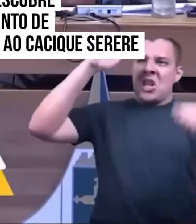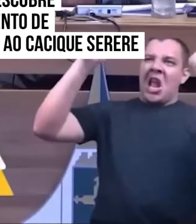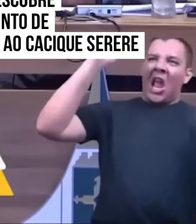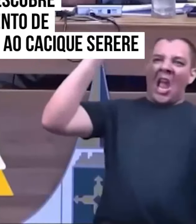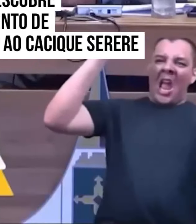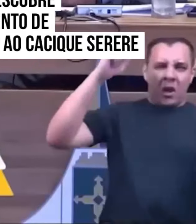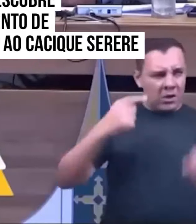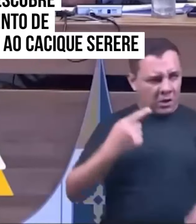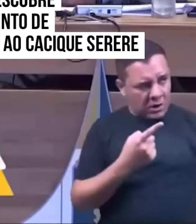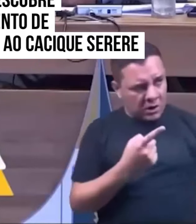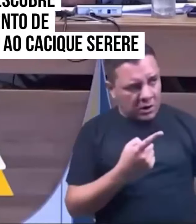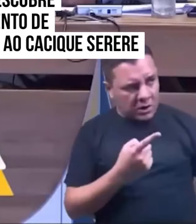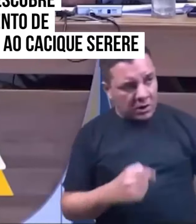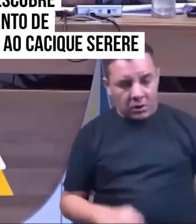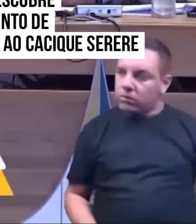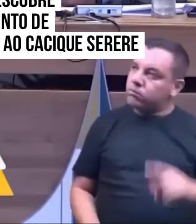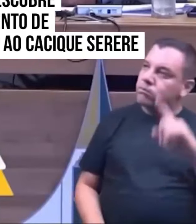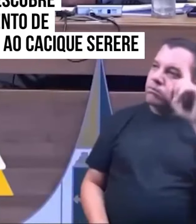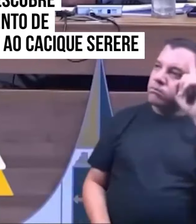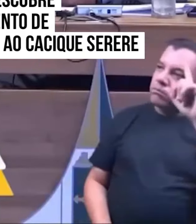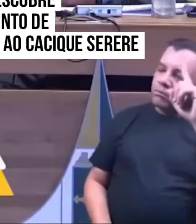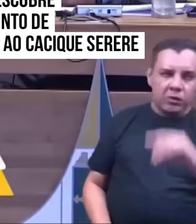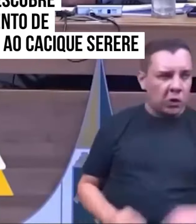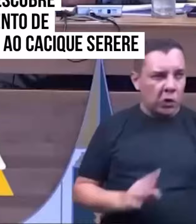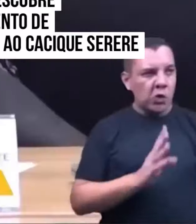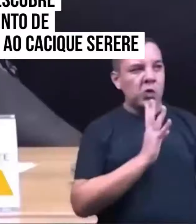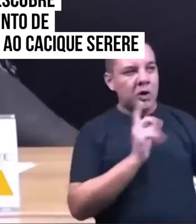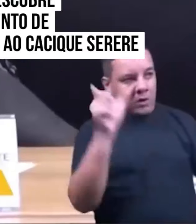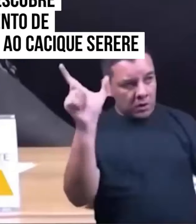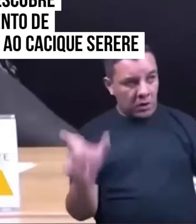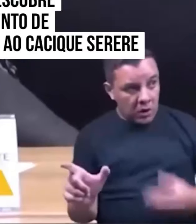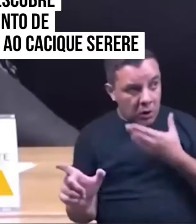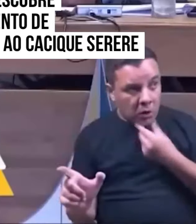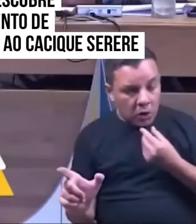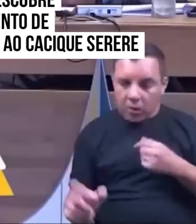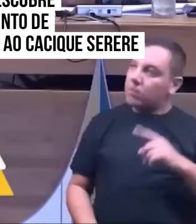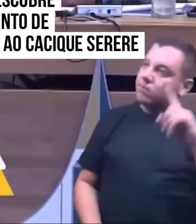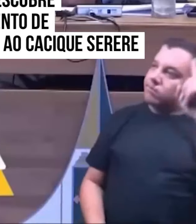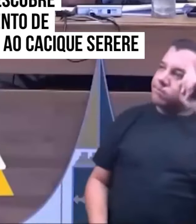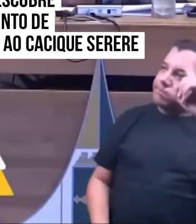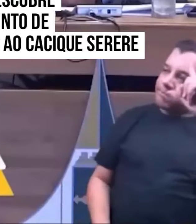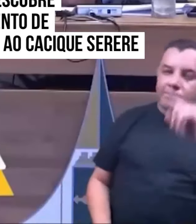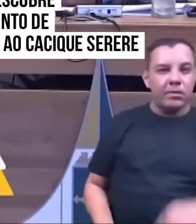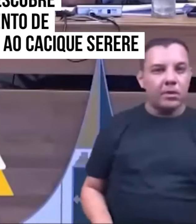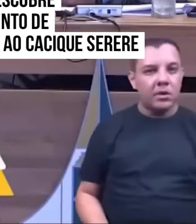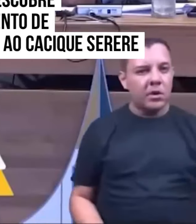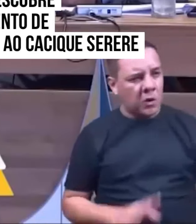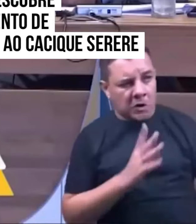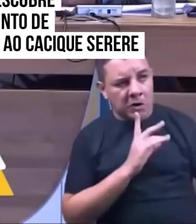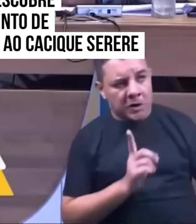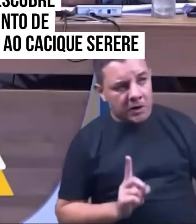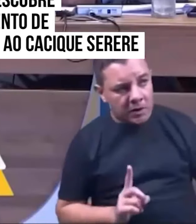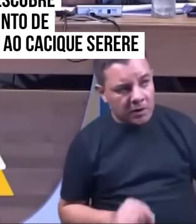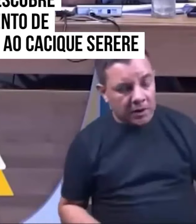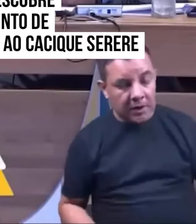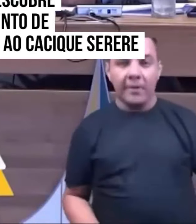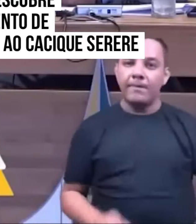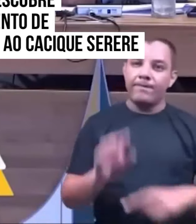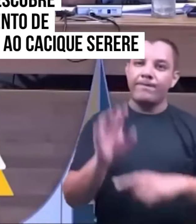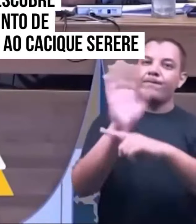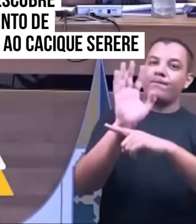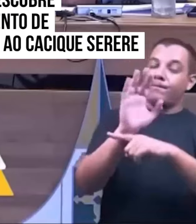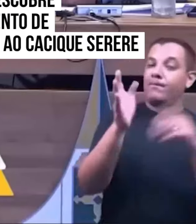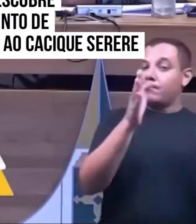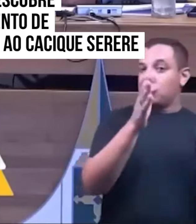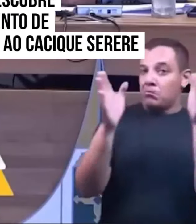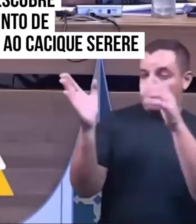Não. O senhor conhece o Didi Pimenta? Não. O senhor não conhece? Não conheço. Eu vou passar um vídeo aqui que vai...